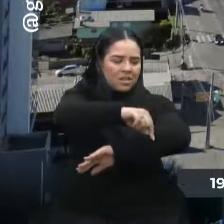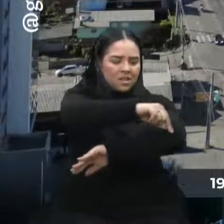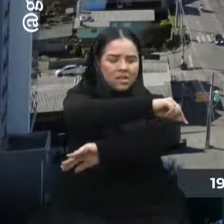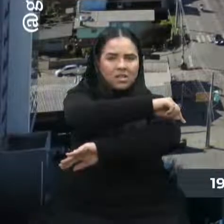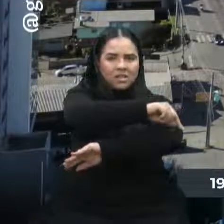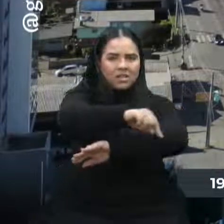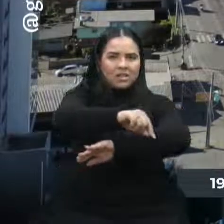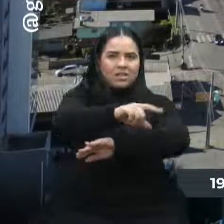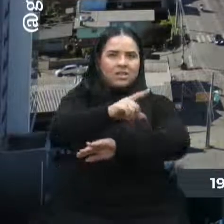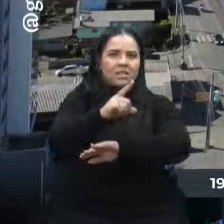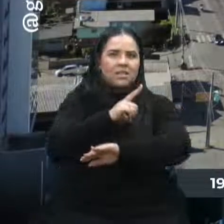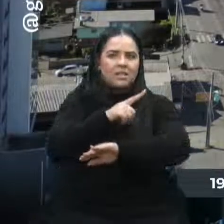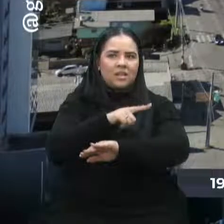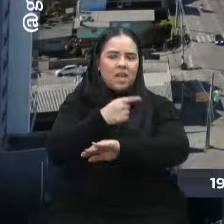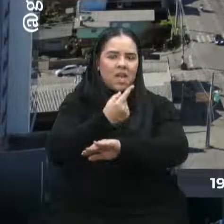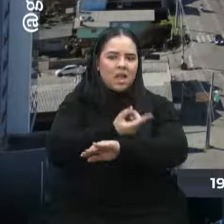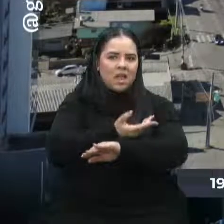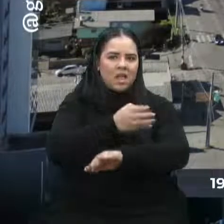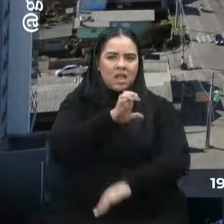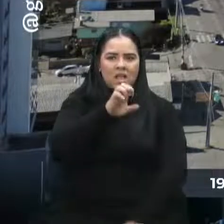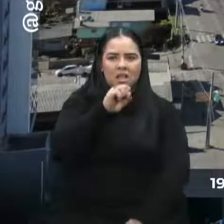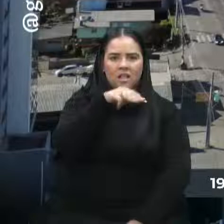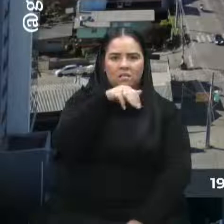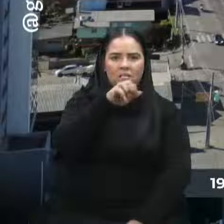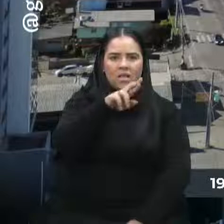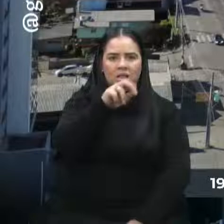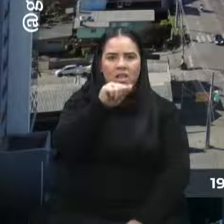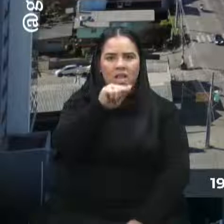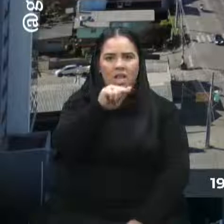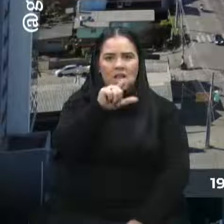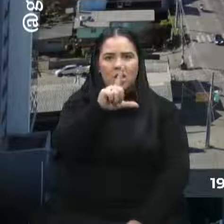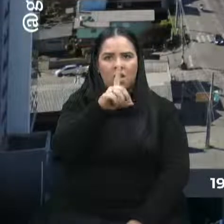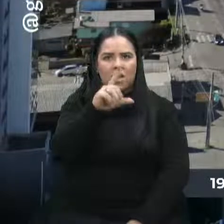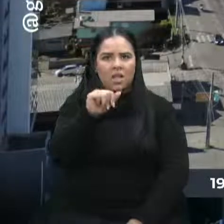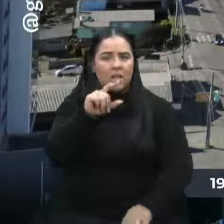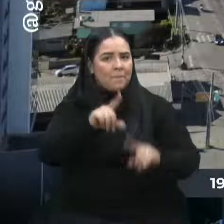tem a Esmeralda, o Mercado Esmeralda.